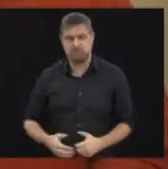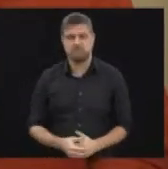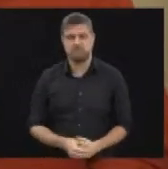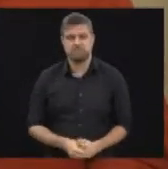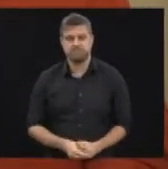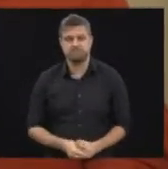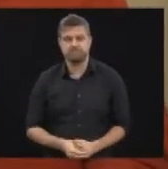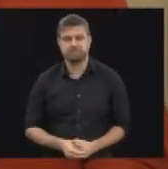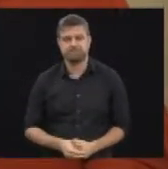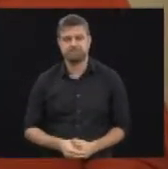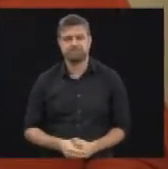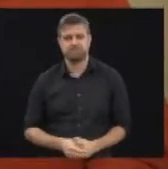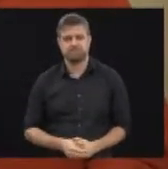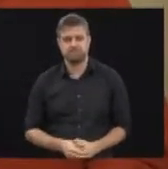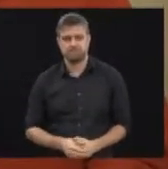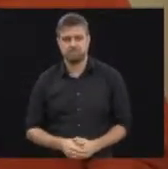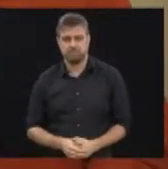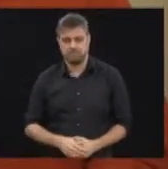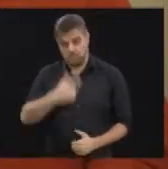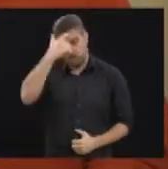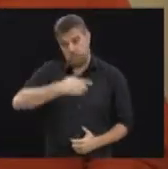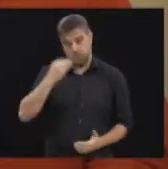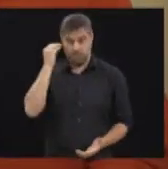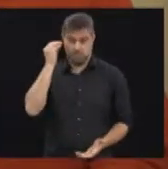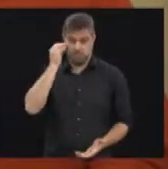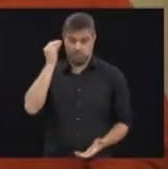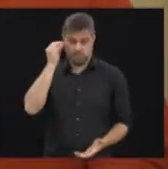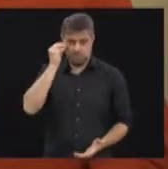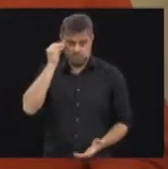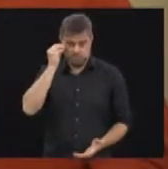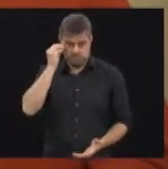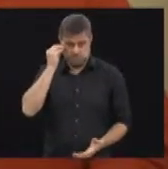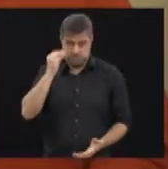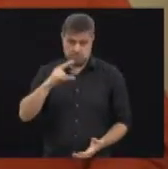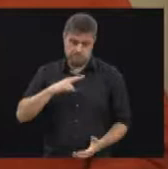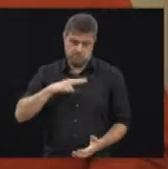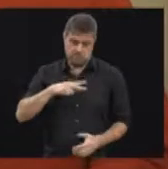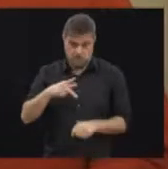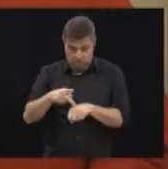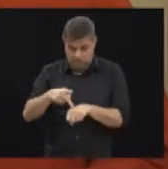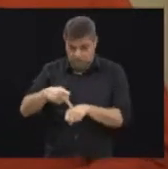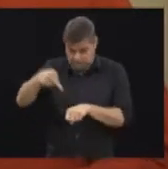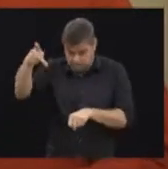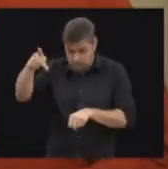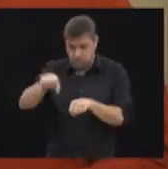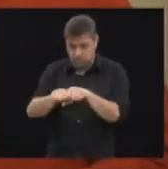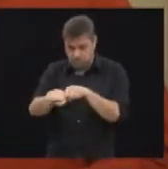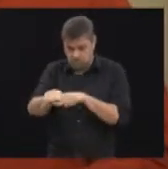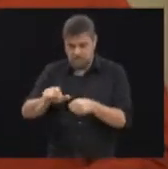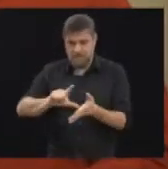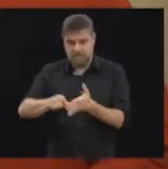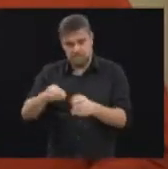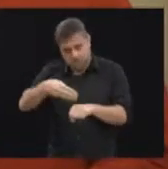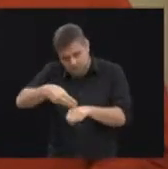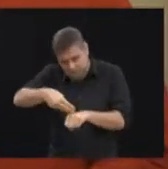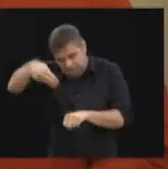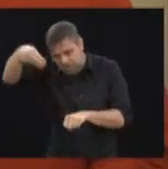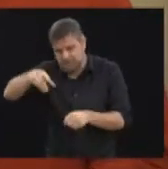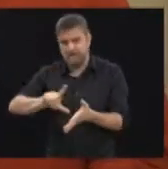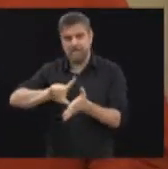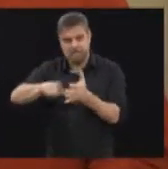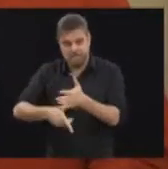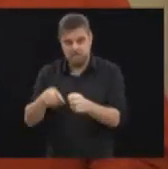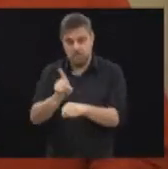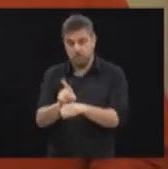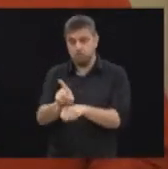formar o médico sanitarista. Na minha experiência pessoal, eu fiz a especialização, né? Depois eu